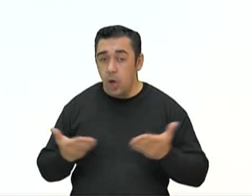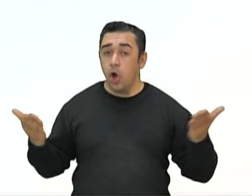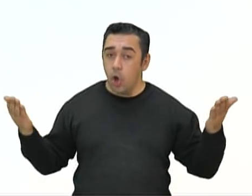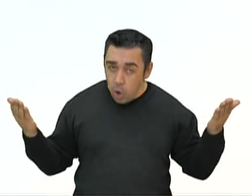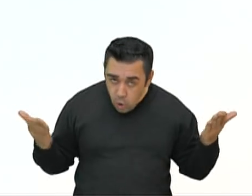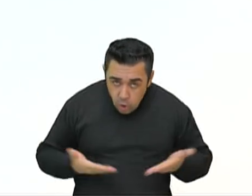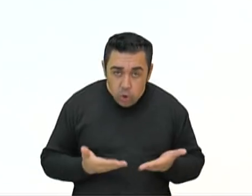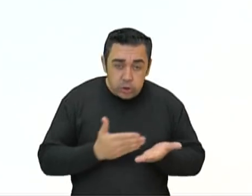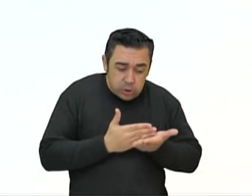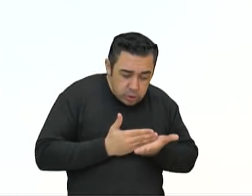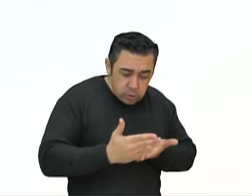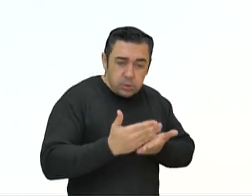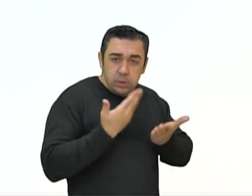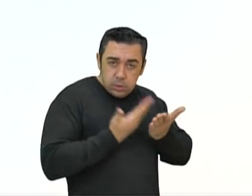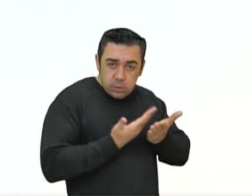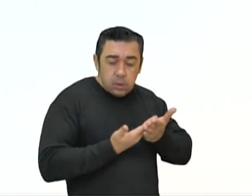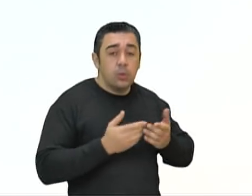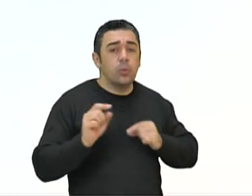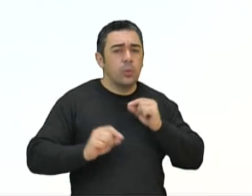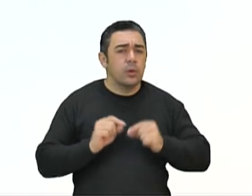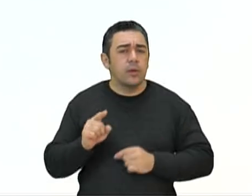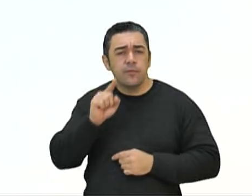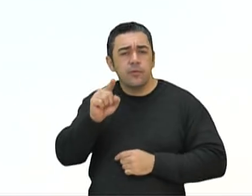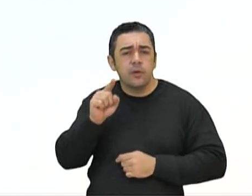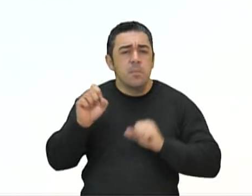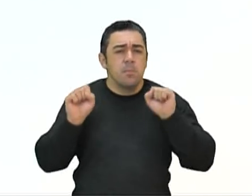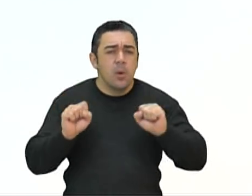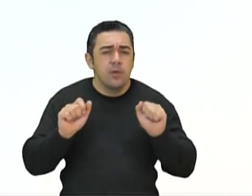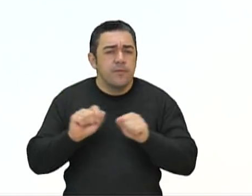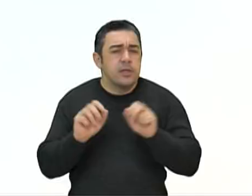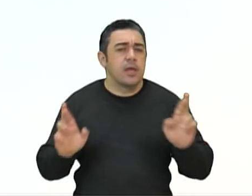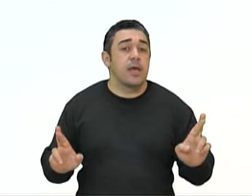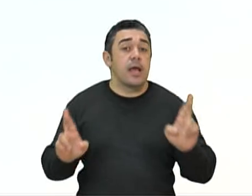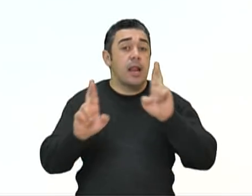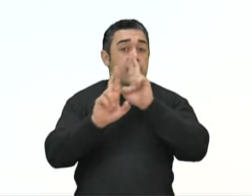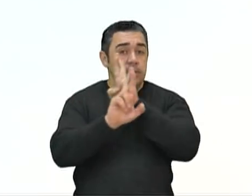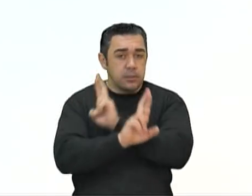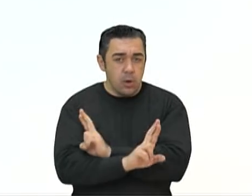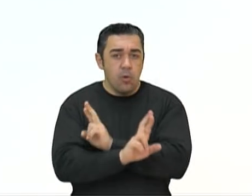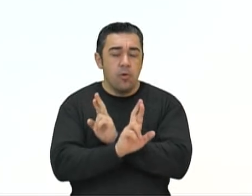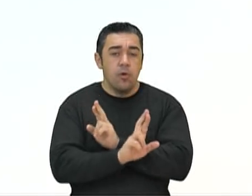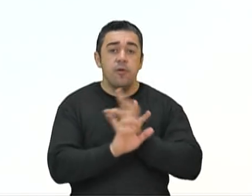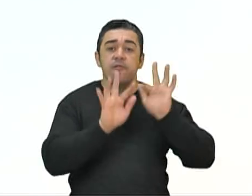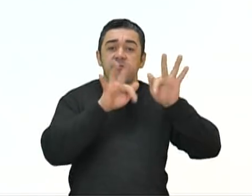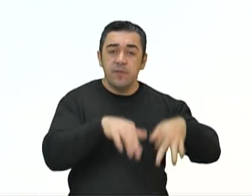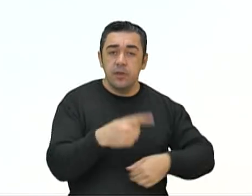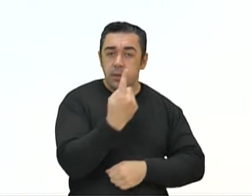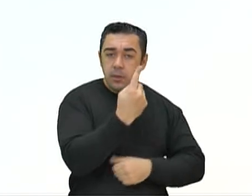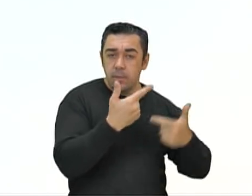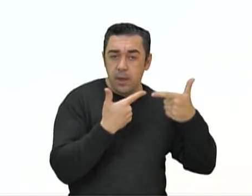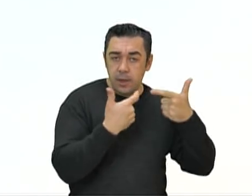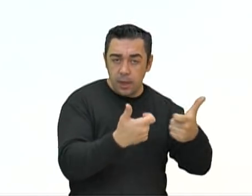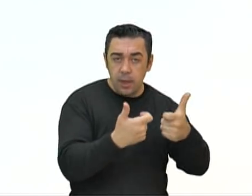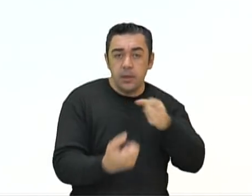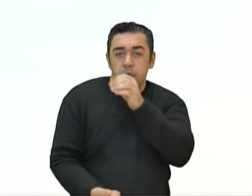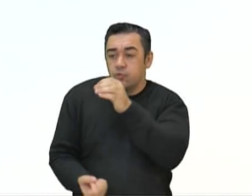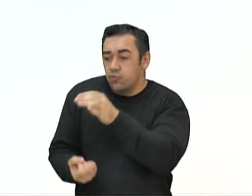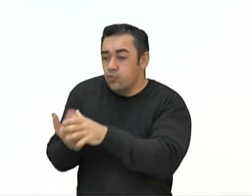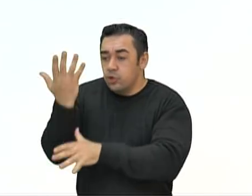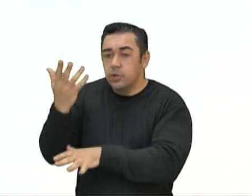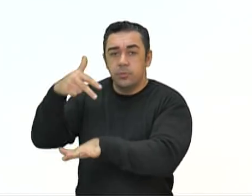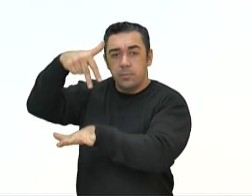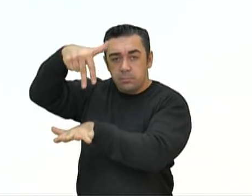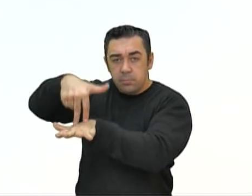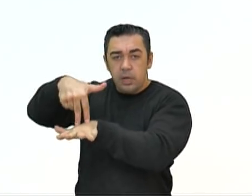foi estudado na aula de hoje, como podemos relacionar o fim da Primeira Guerra Mundial com o surgimento